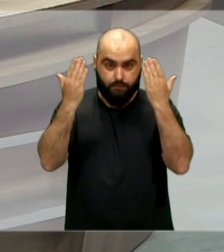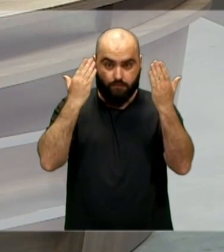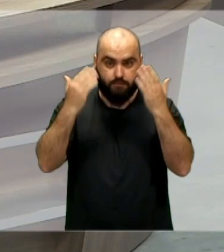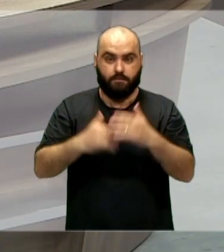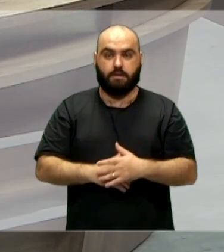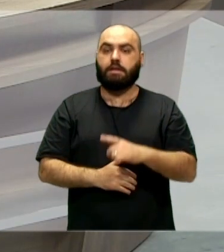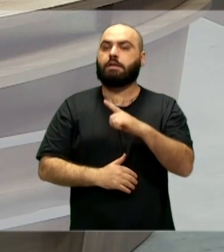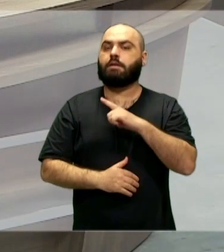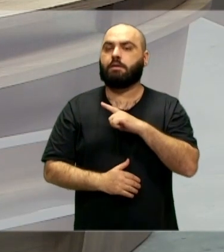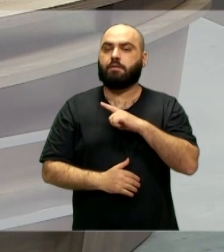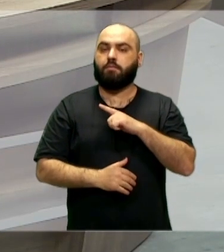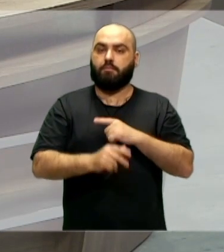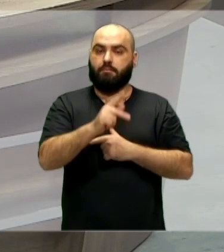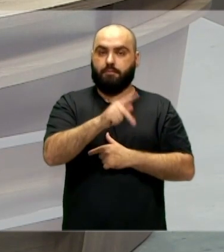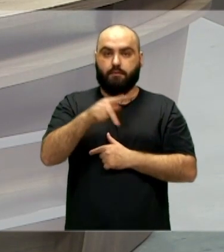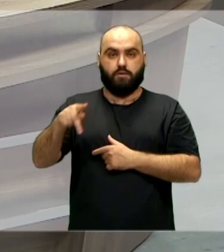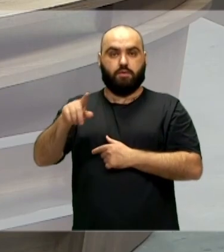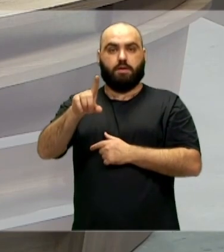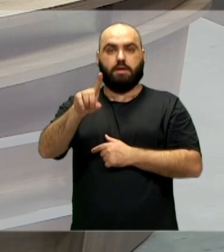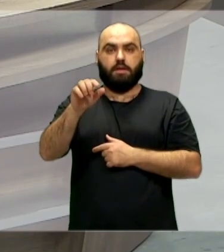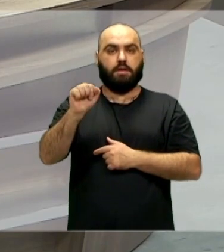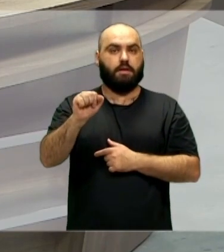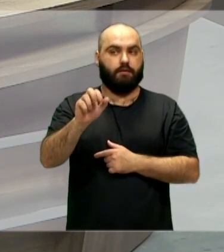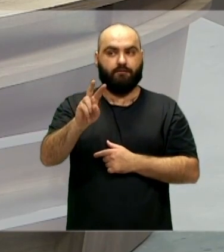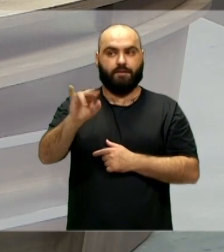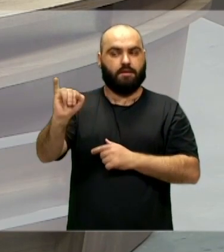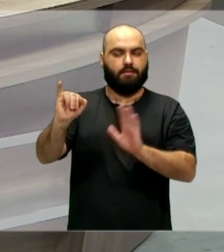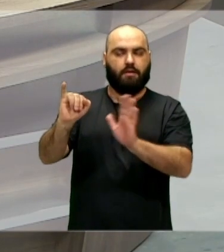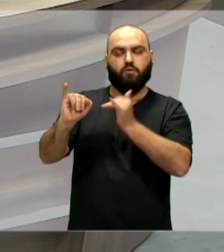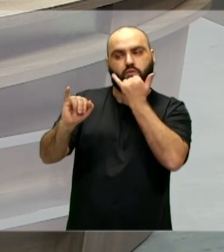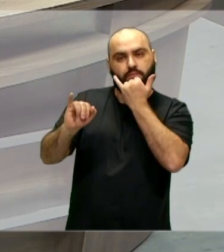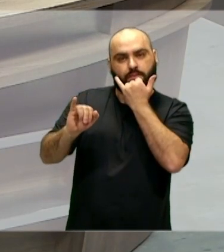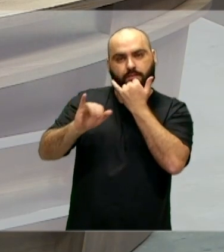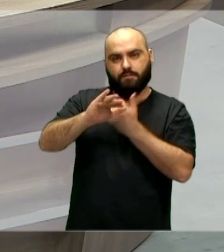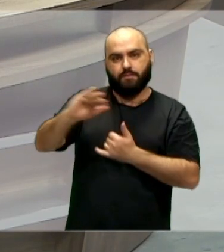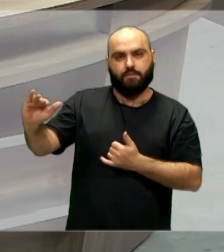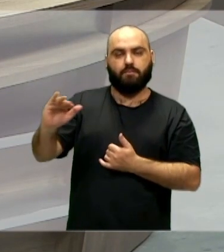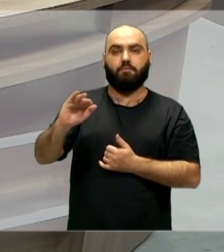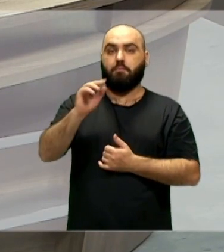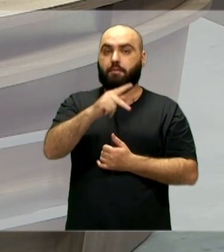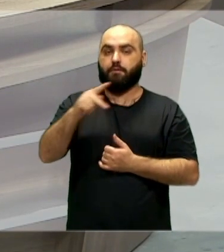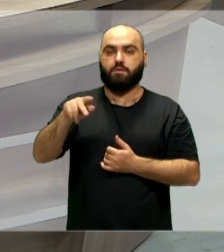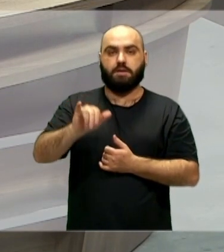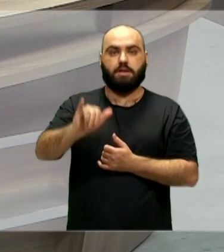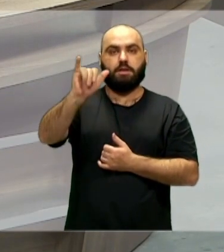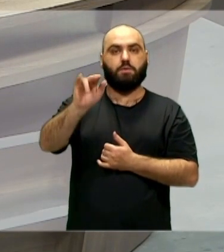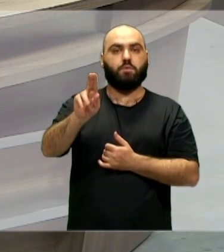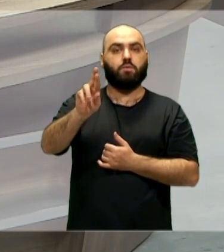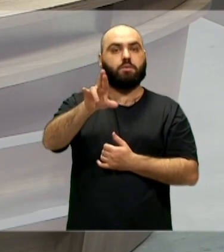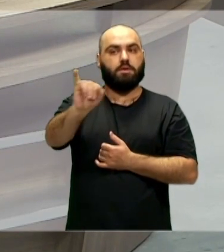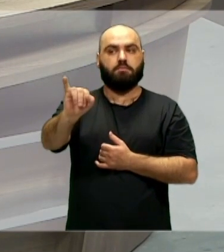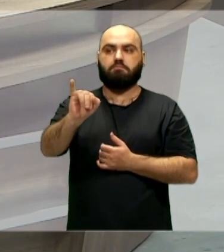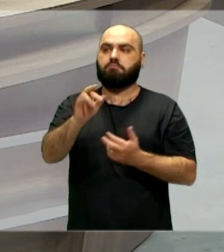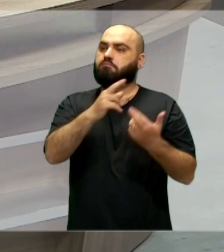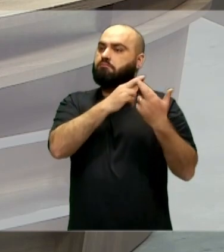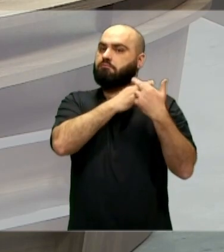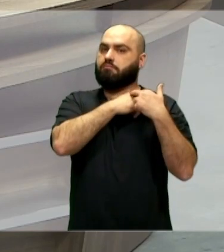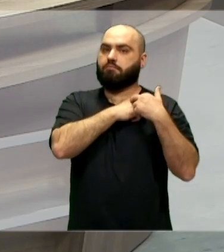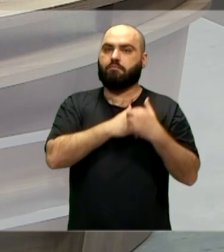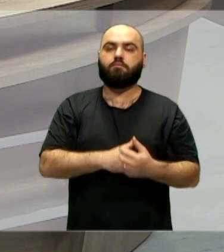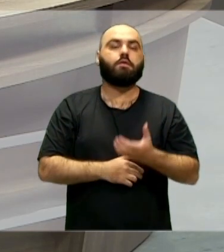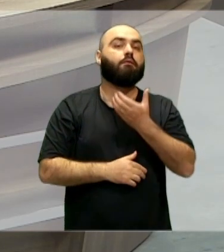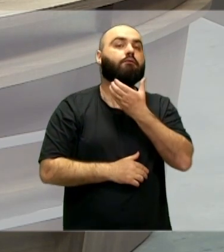momento, nós temos o professor Davi estava anteriormente, hoje é o professor Yuri, que está lá como sendo responsável, e a